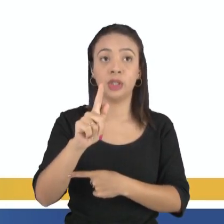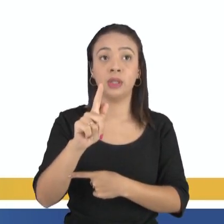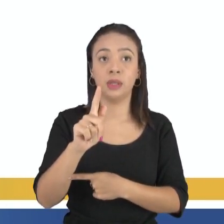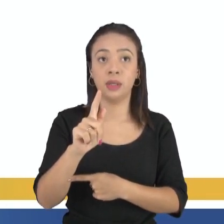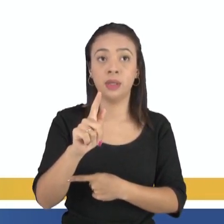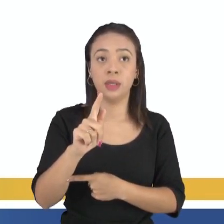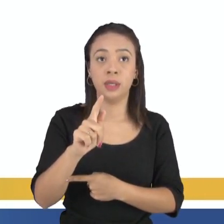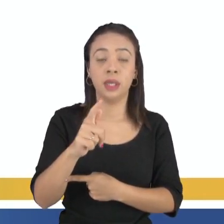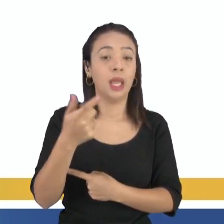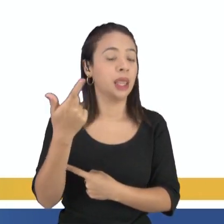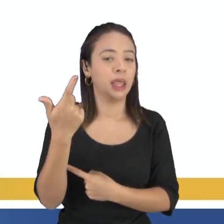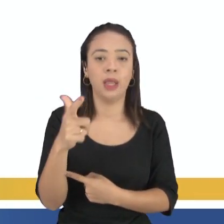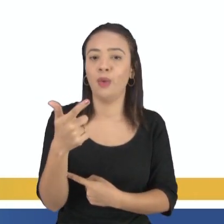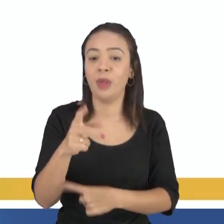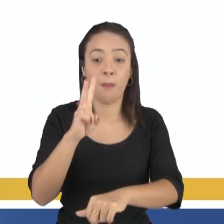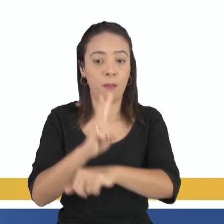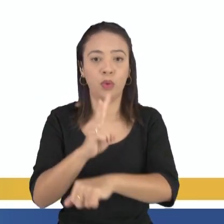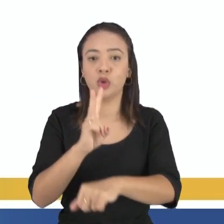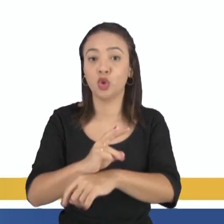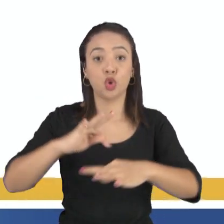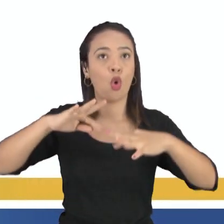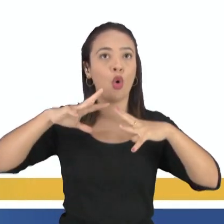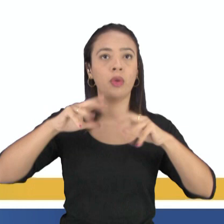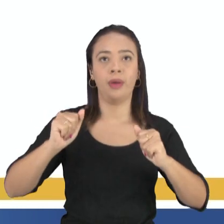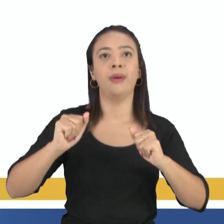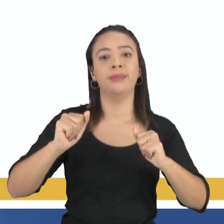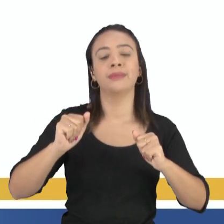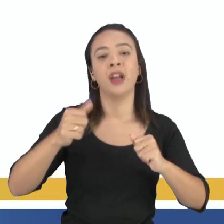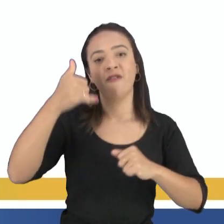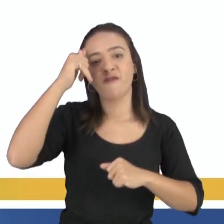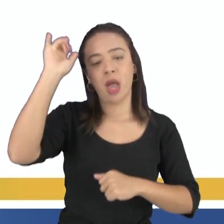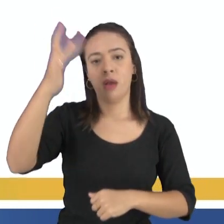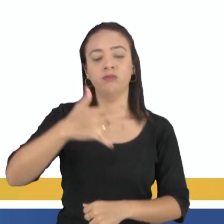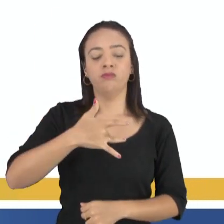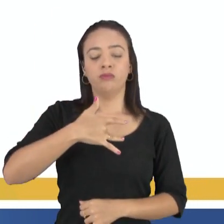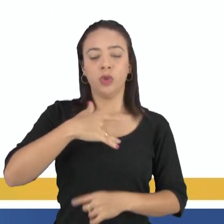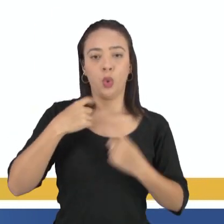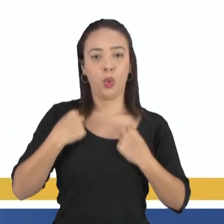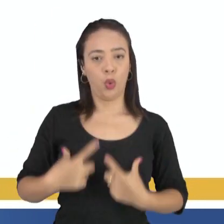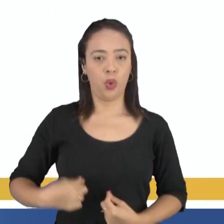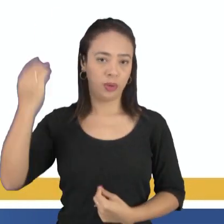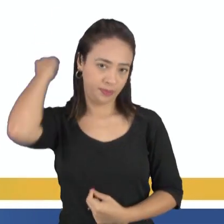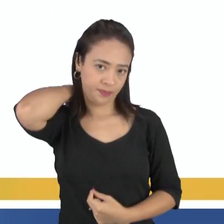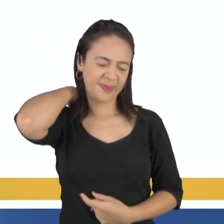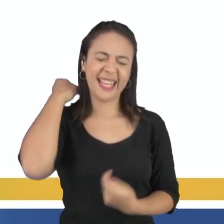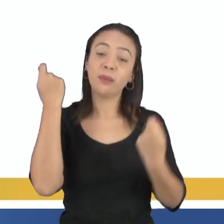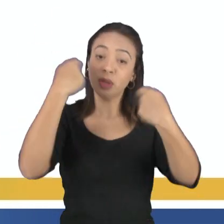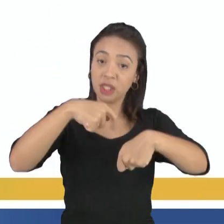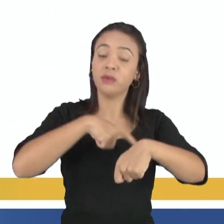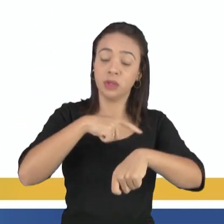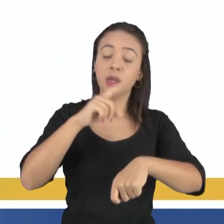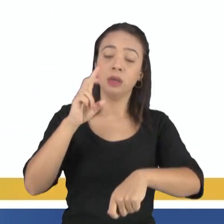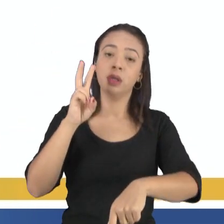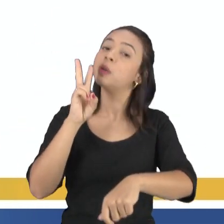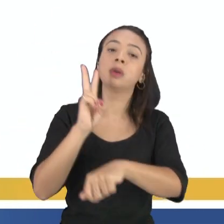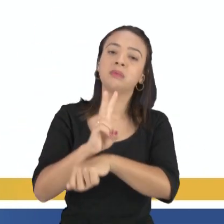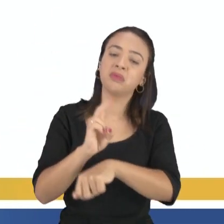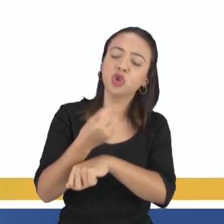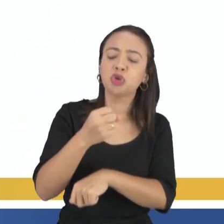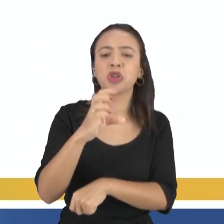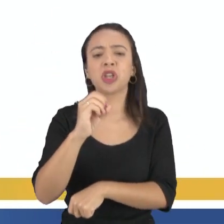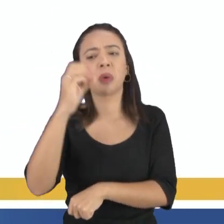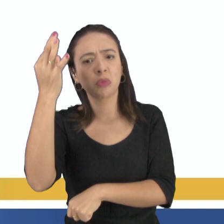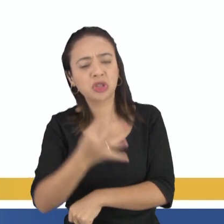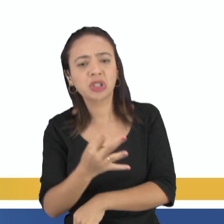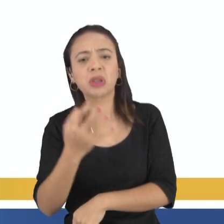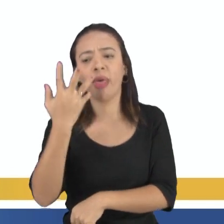confere total proteção contra a tuberculose pulmonar. Ela vai conferir ali em torno de 80%, né,